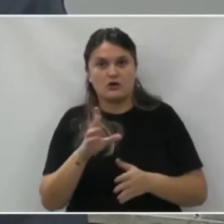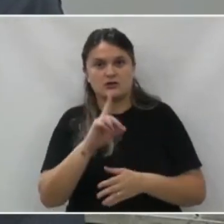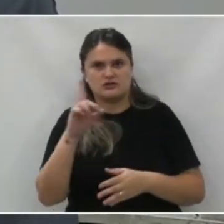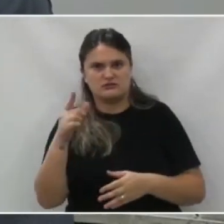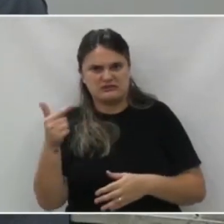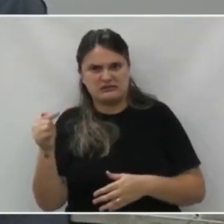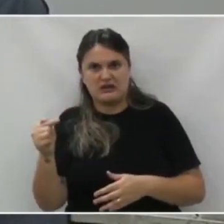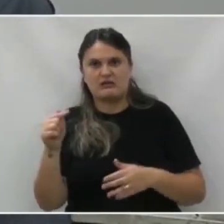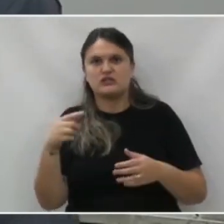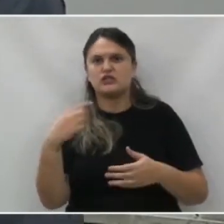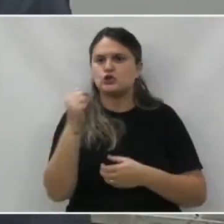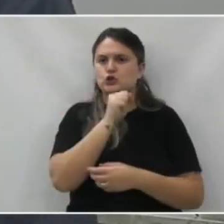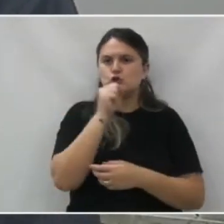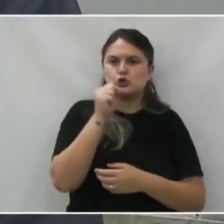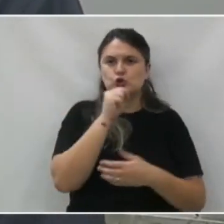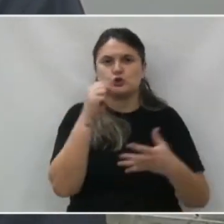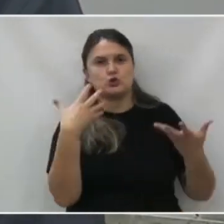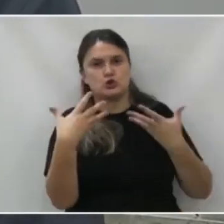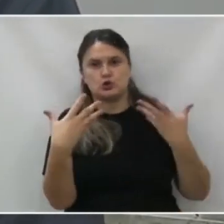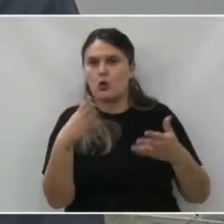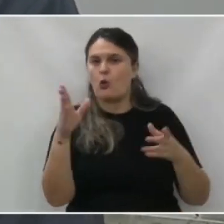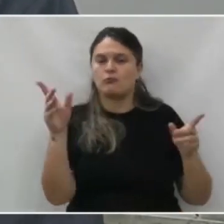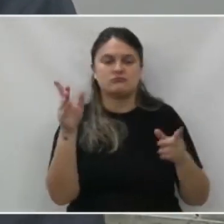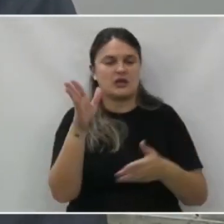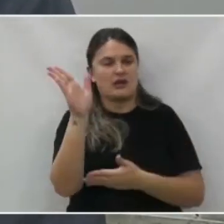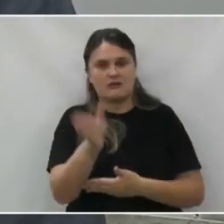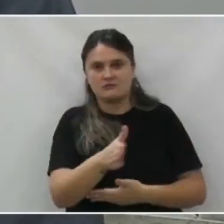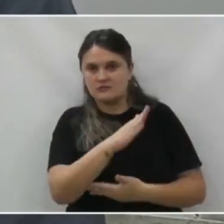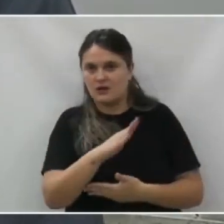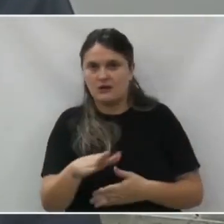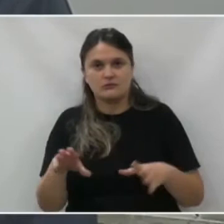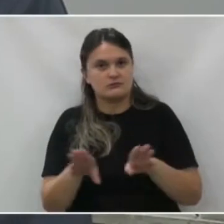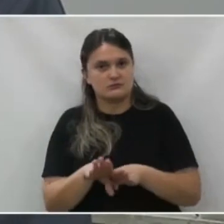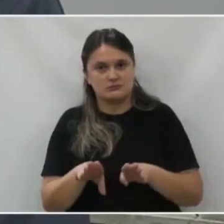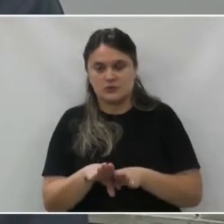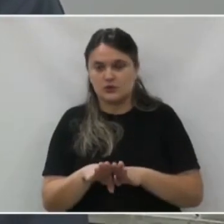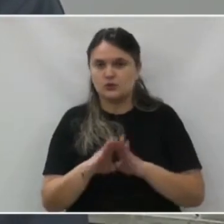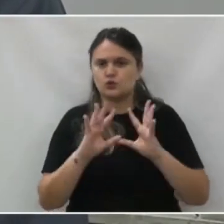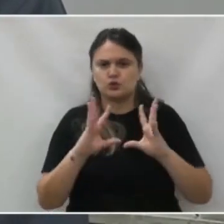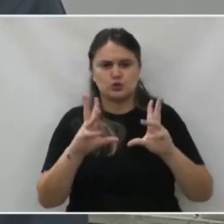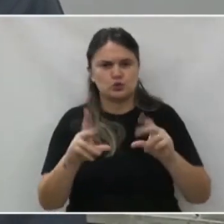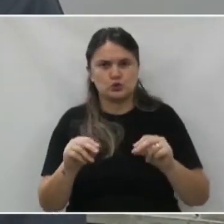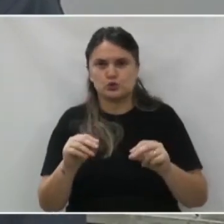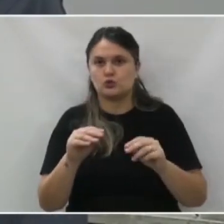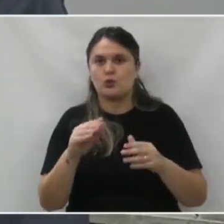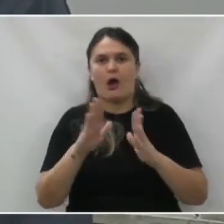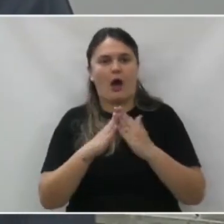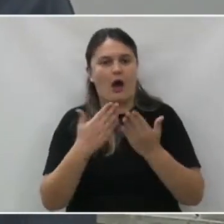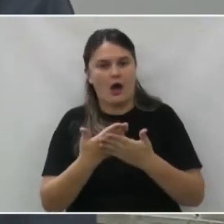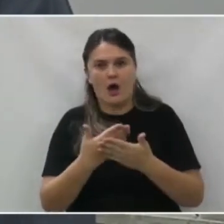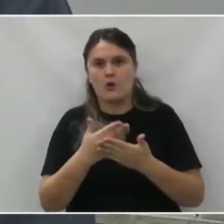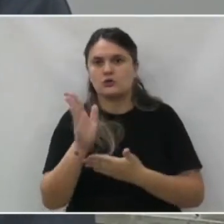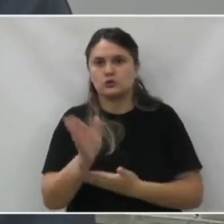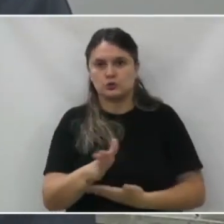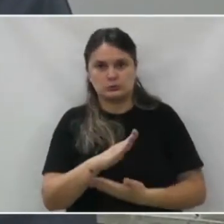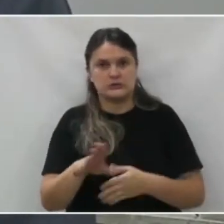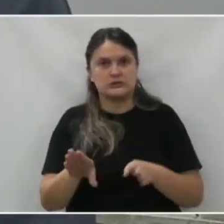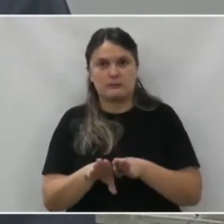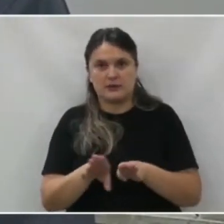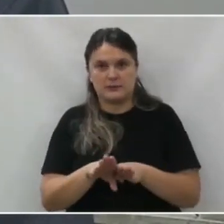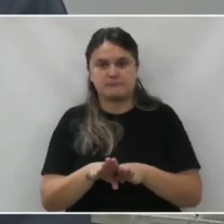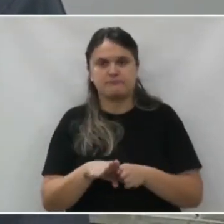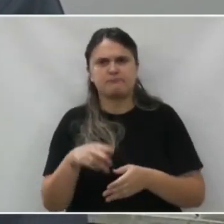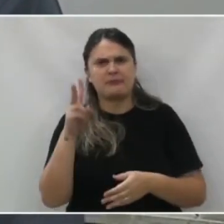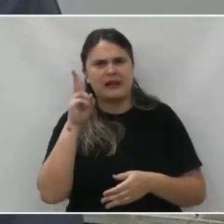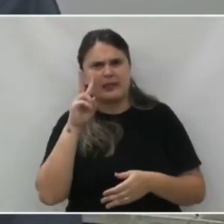vem, com show, com aglomeração de pessoas, estão todos eles suspensos. Vale lembrar que